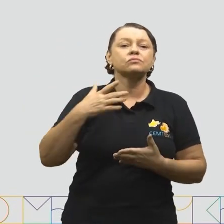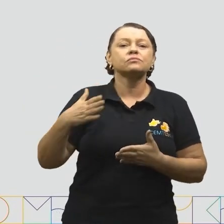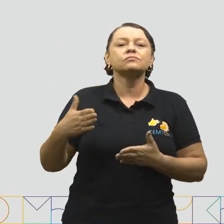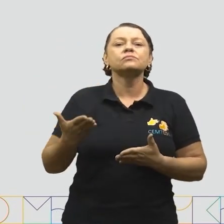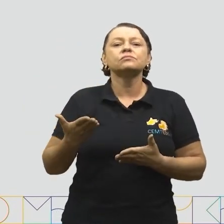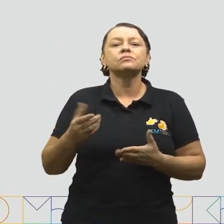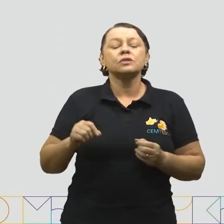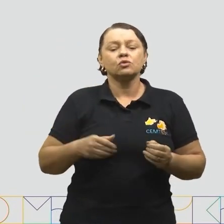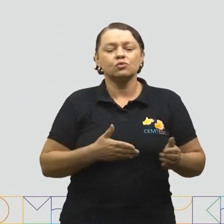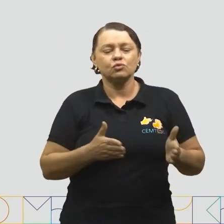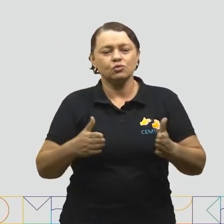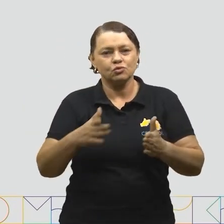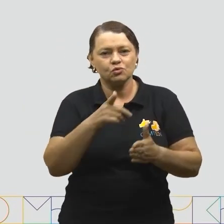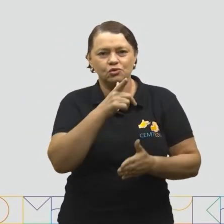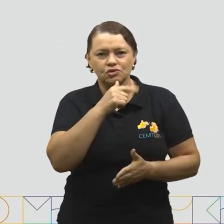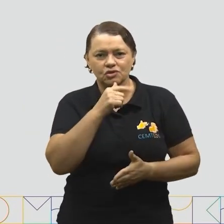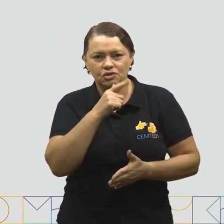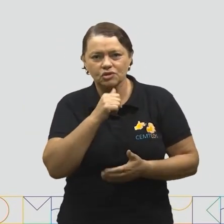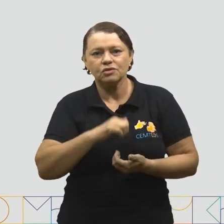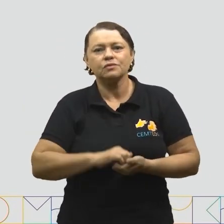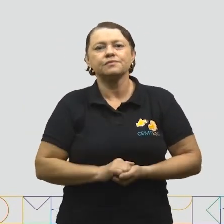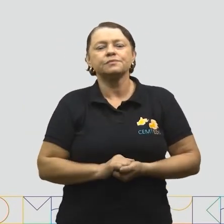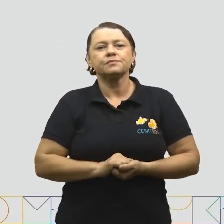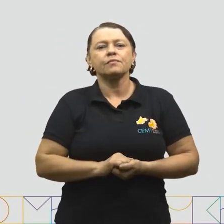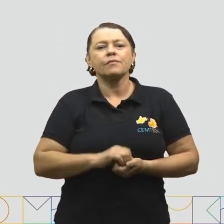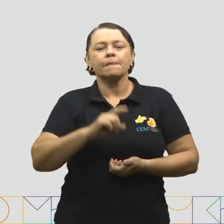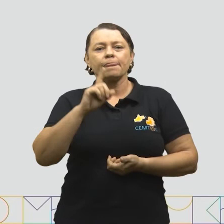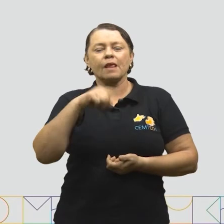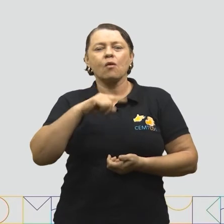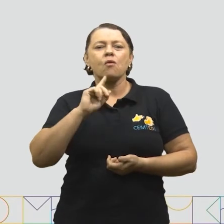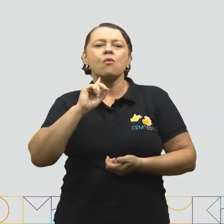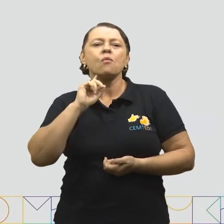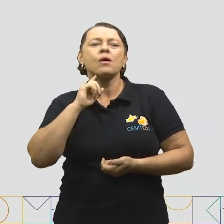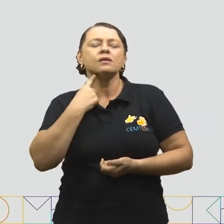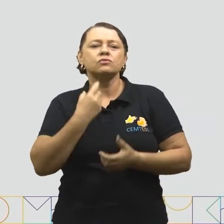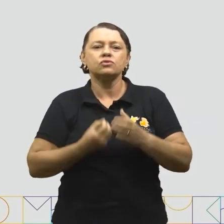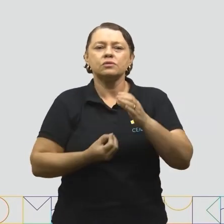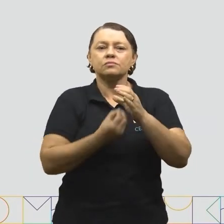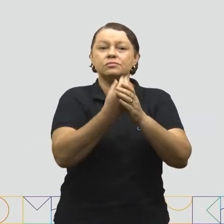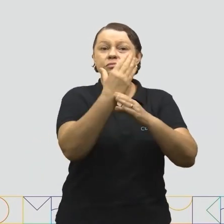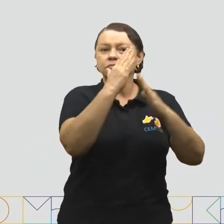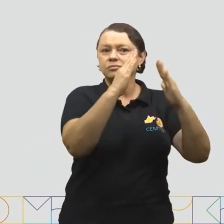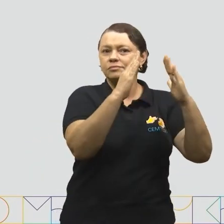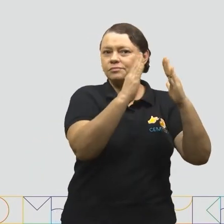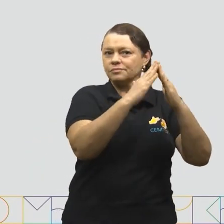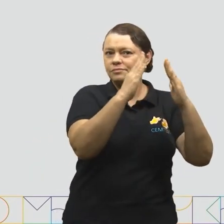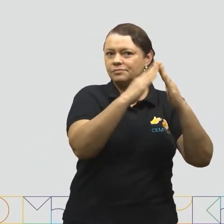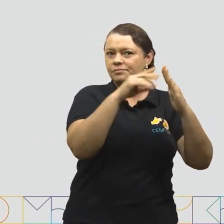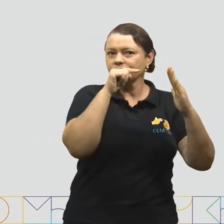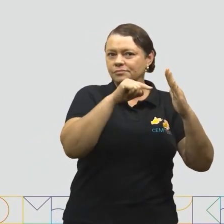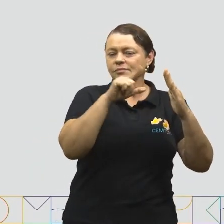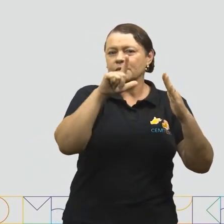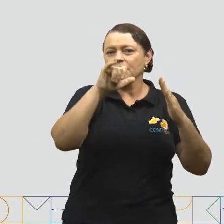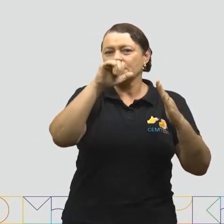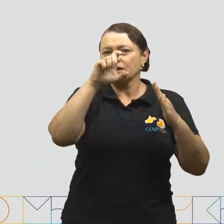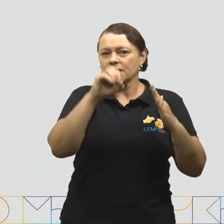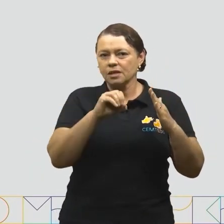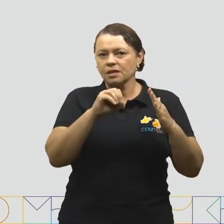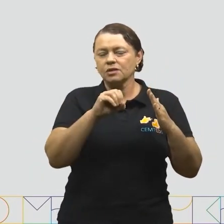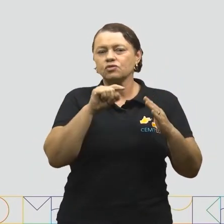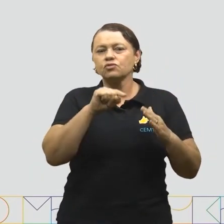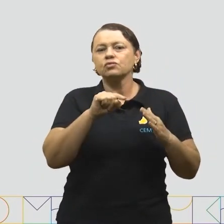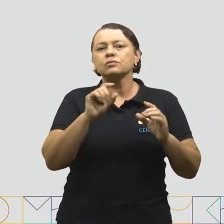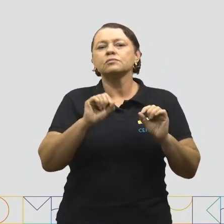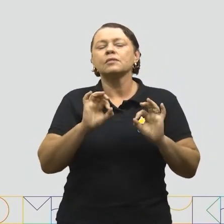dos rios, com os seus poluentes de origem doméstica, isto é, o lixo e esgoto